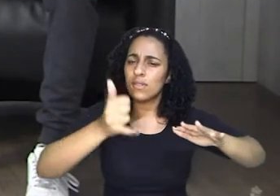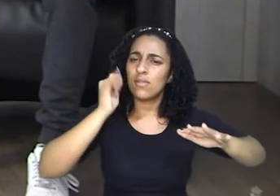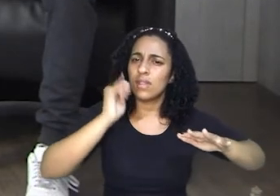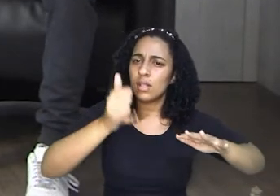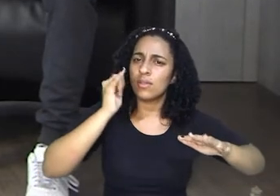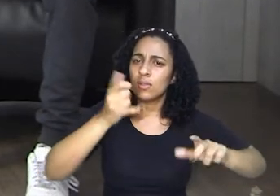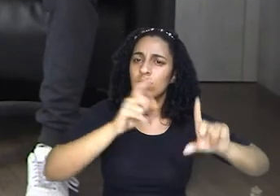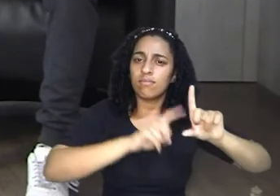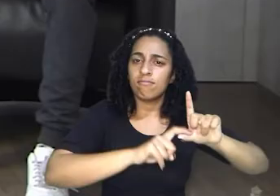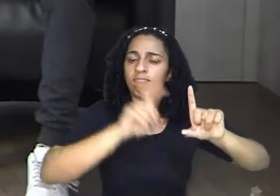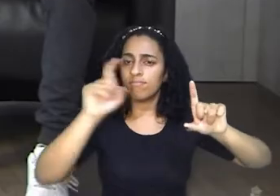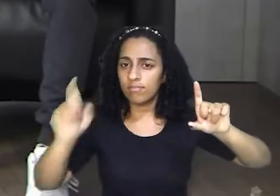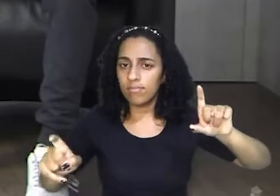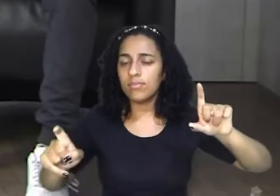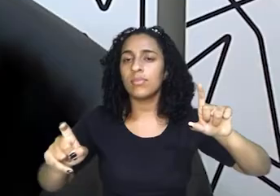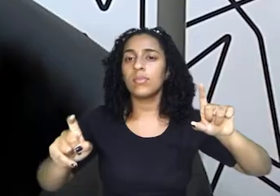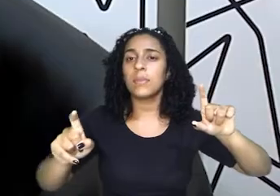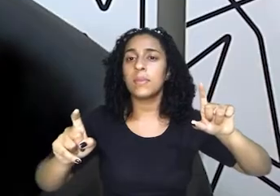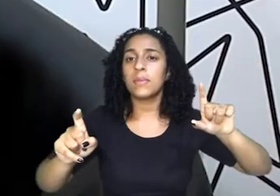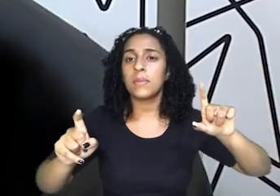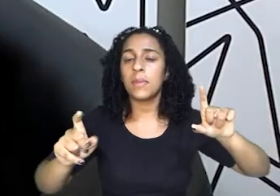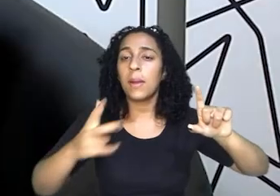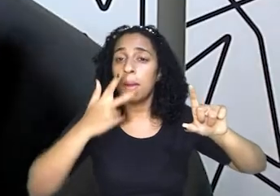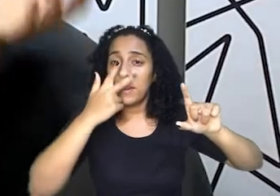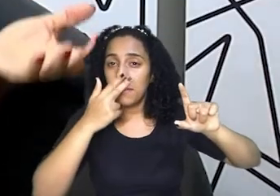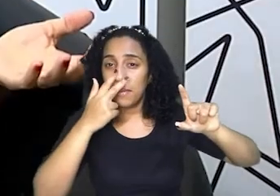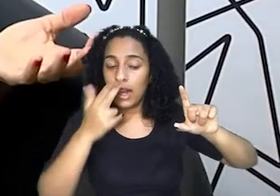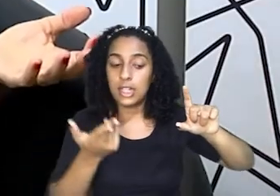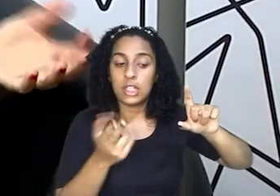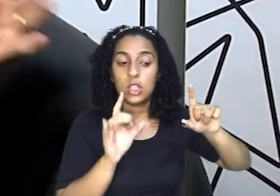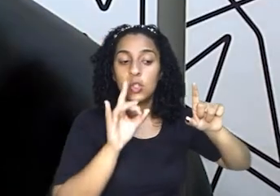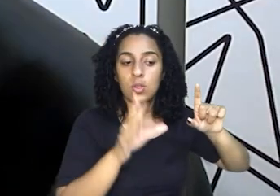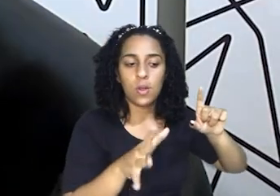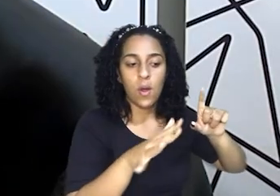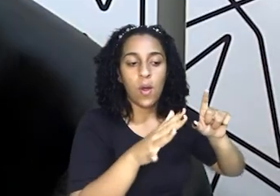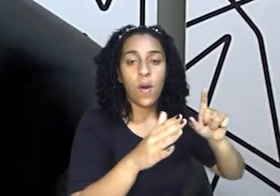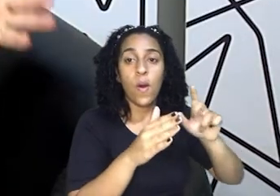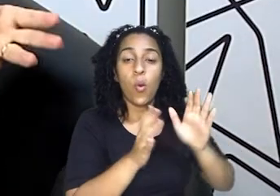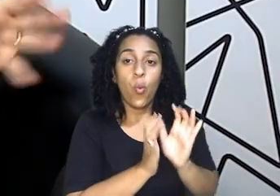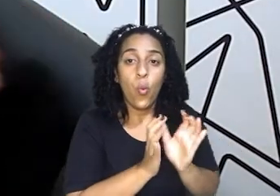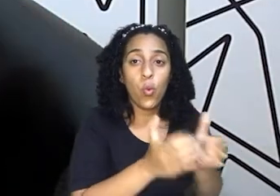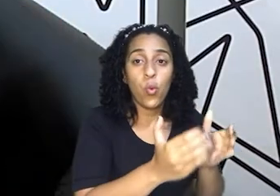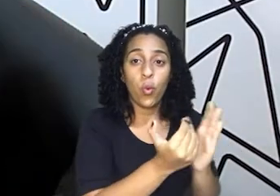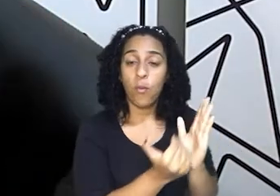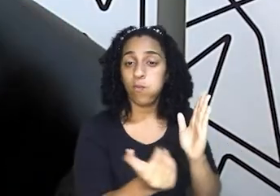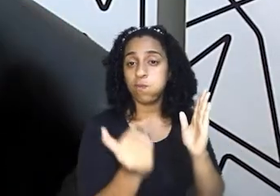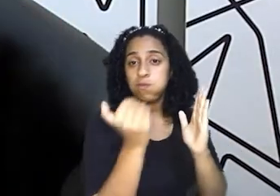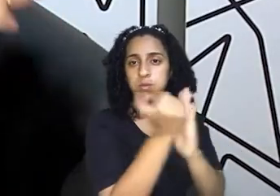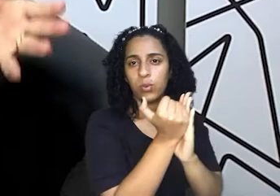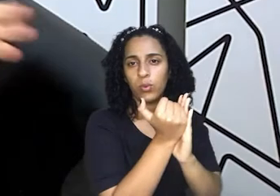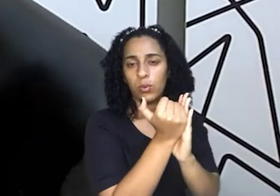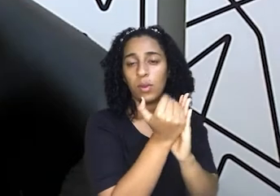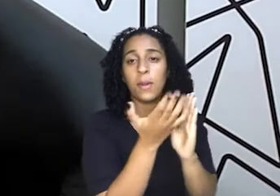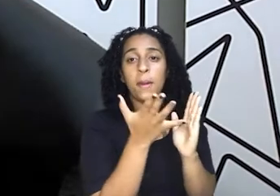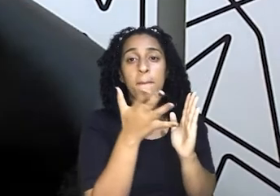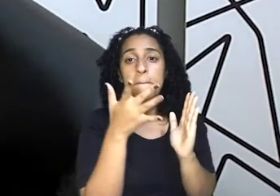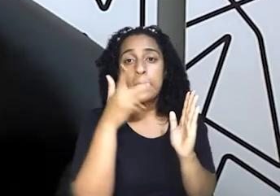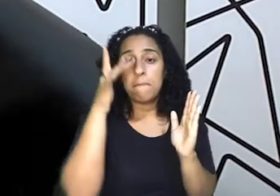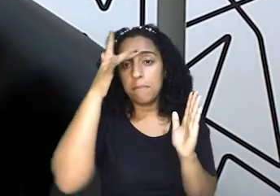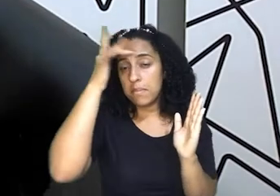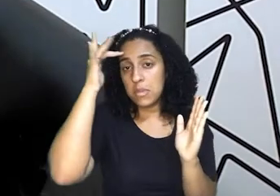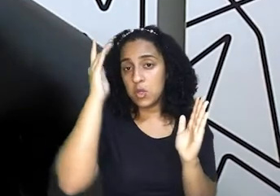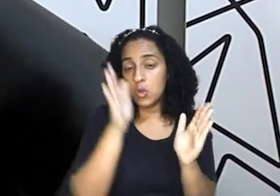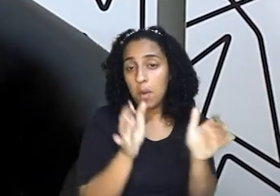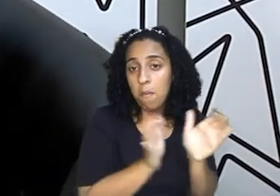aí né que a independência foi feita por algum sujeito é da Elite ou seja por poucos para